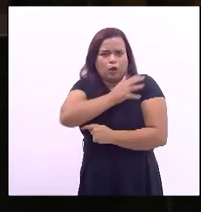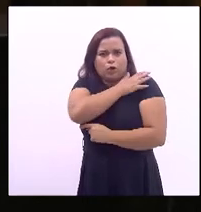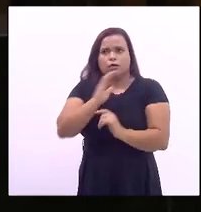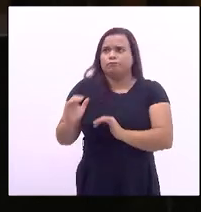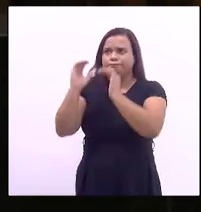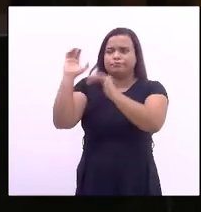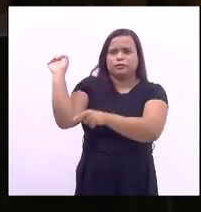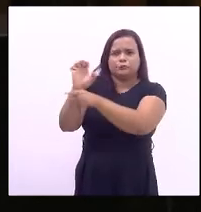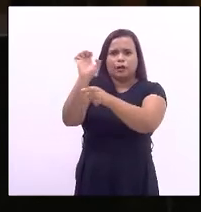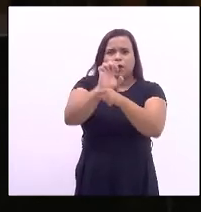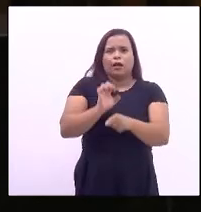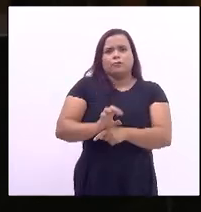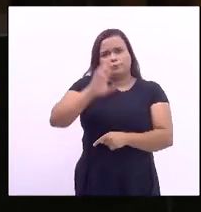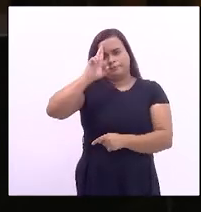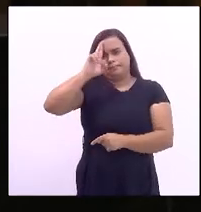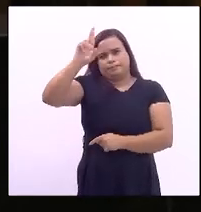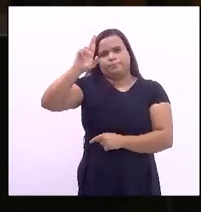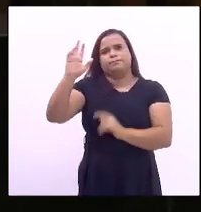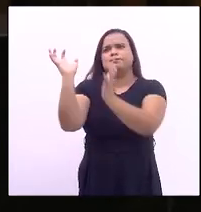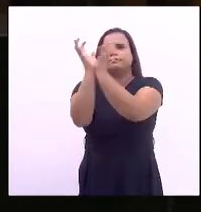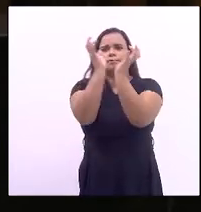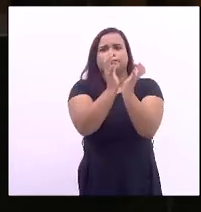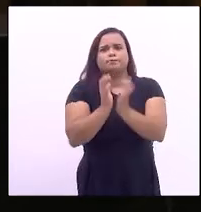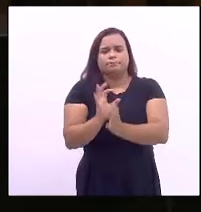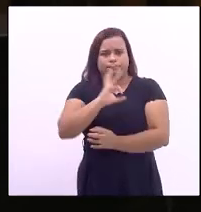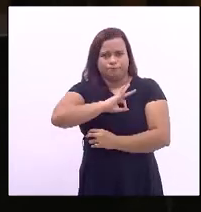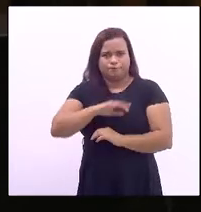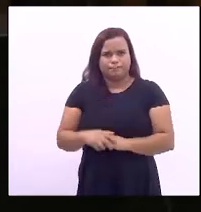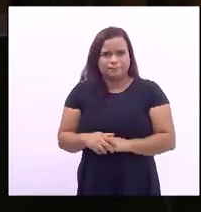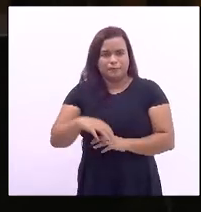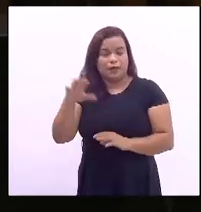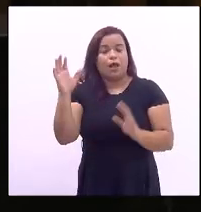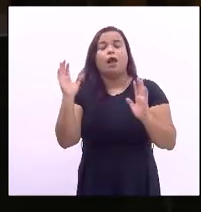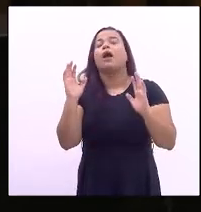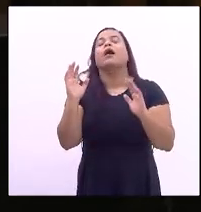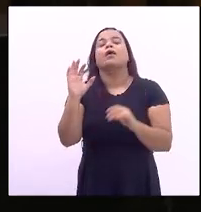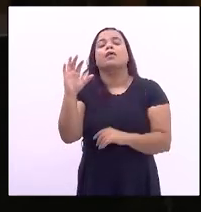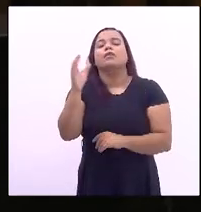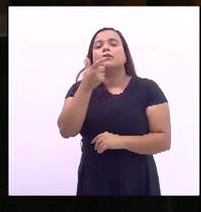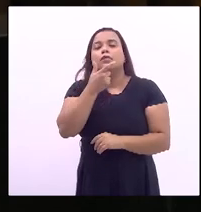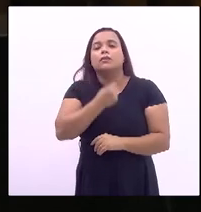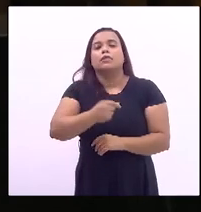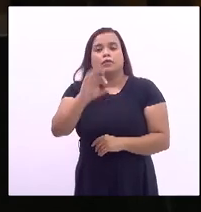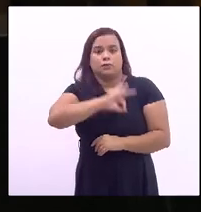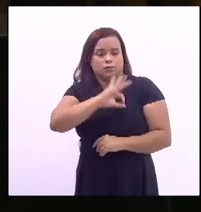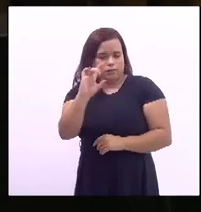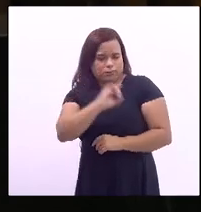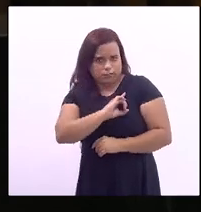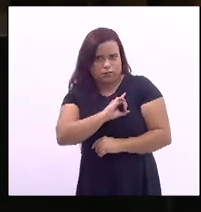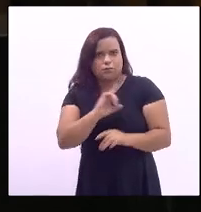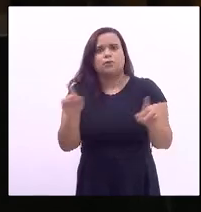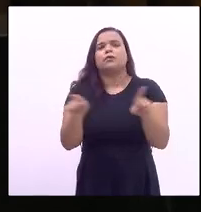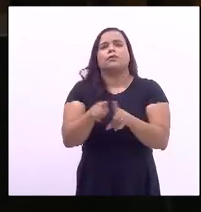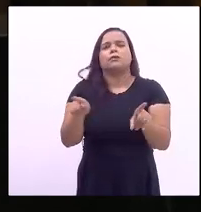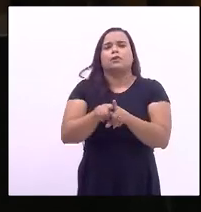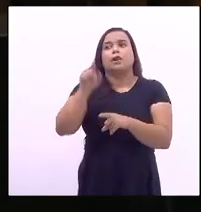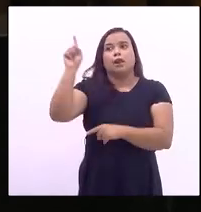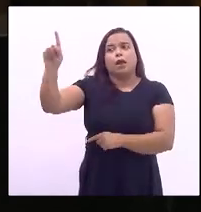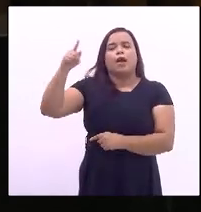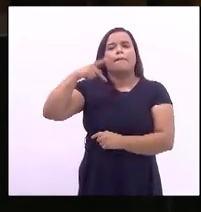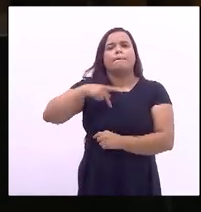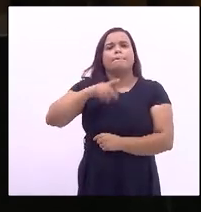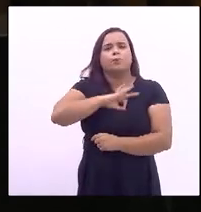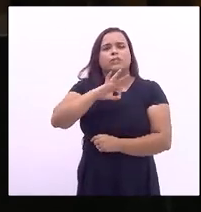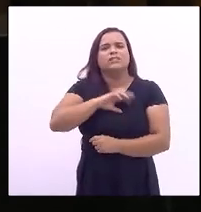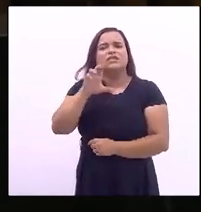estado-maior comandantes dos batalhões os delegados e o secretário da Polícia Civil também vão usar a